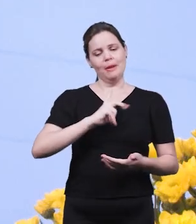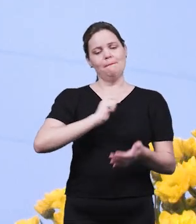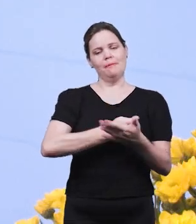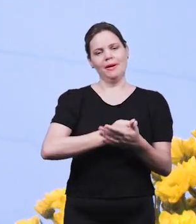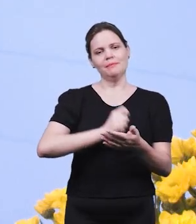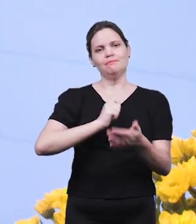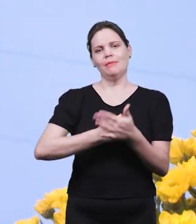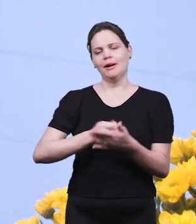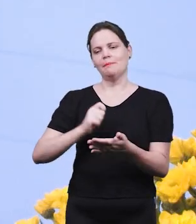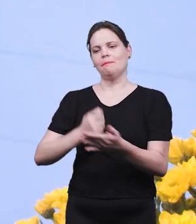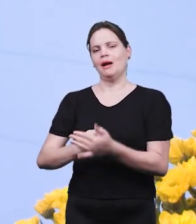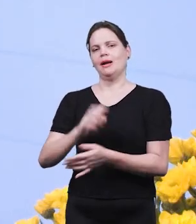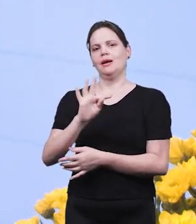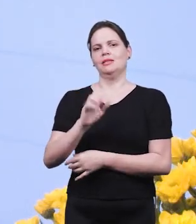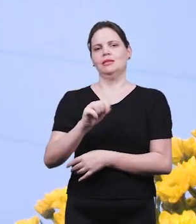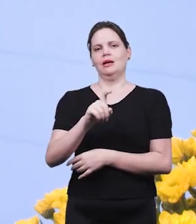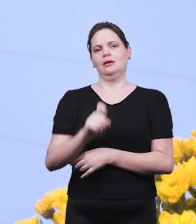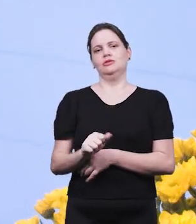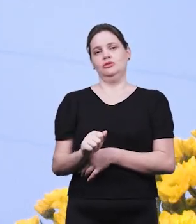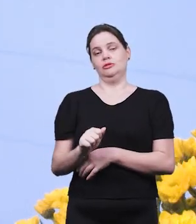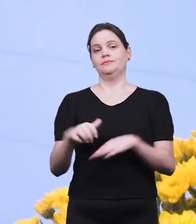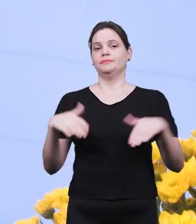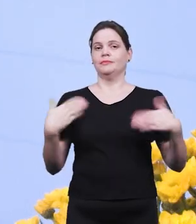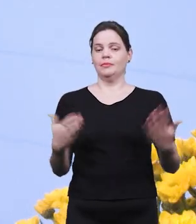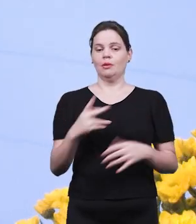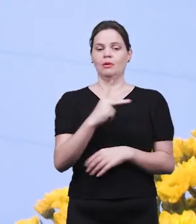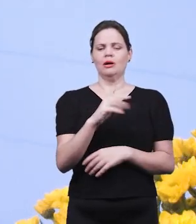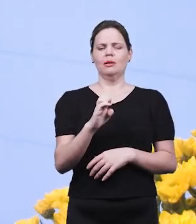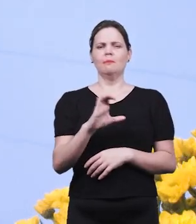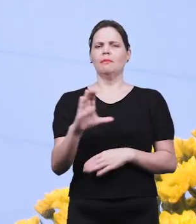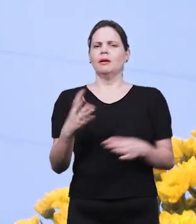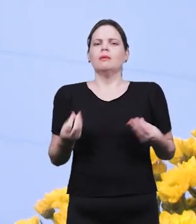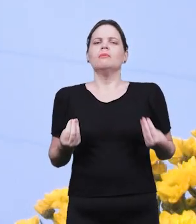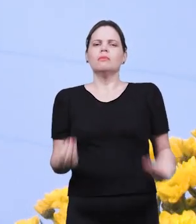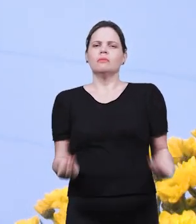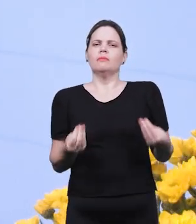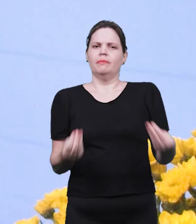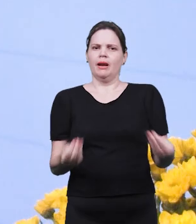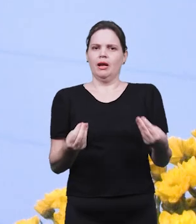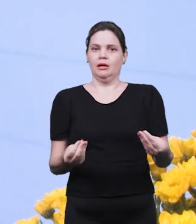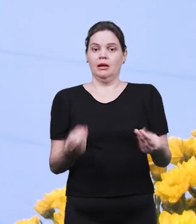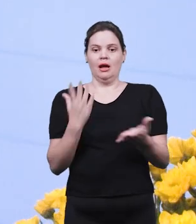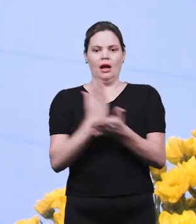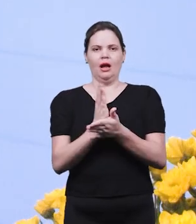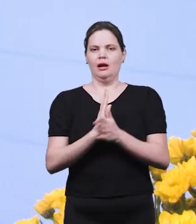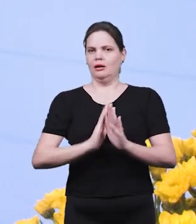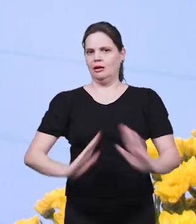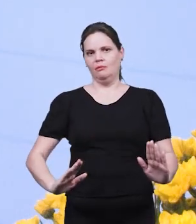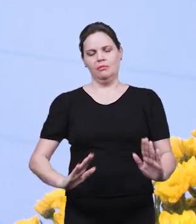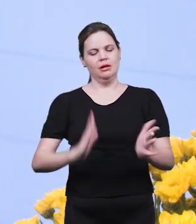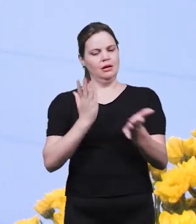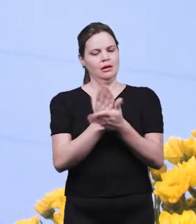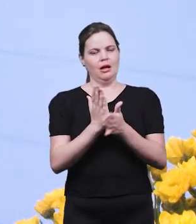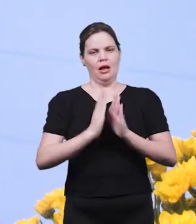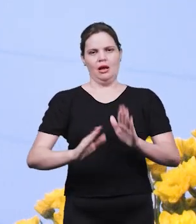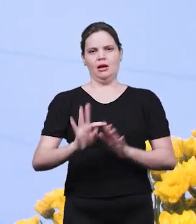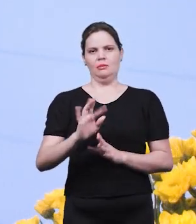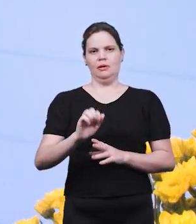estar ocupando. Então, essa PEC vem tratar dessa extinção desse instituto e